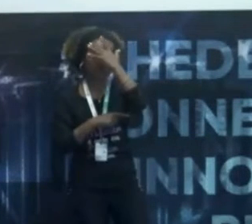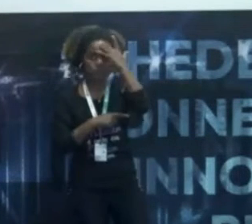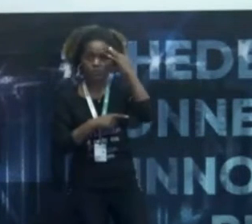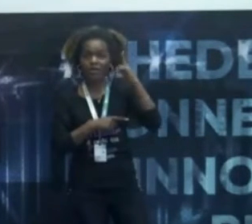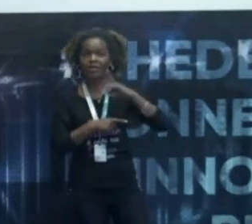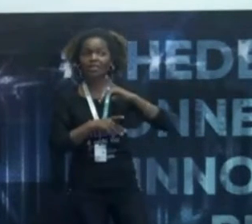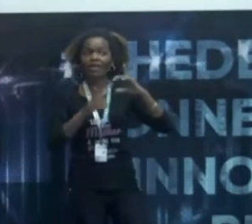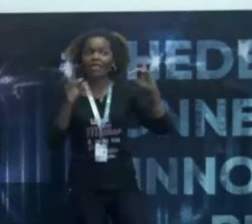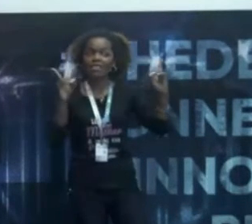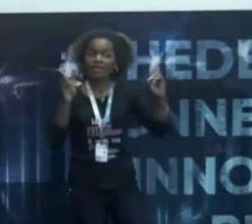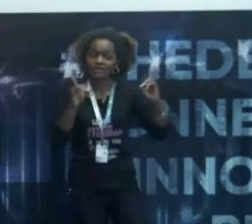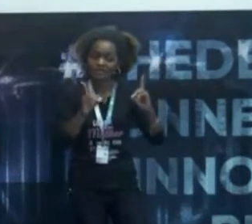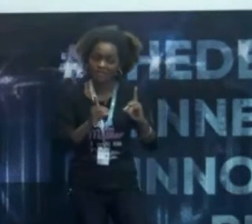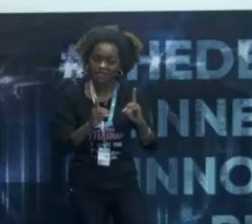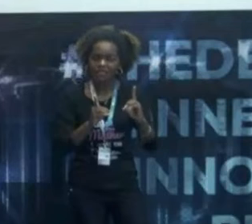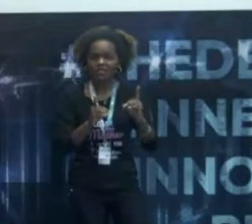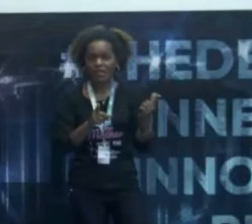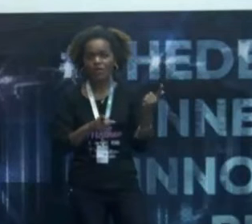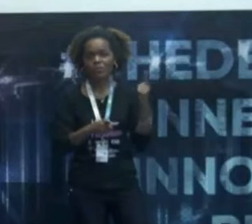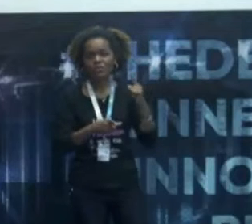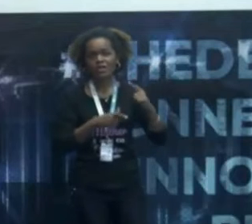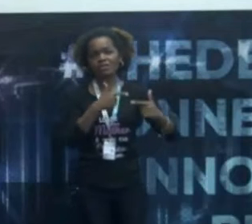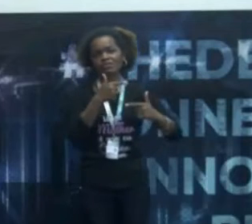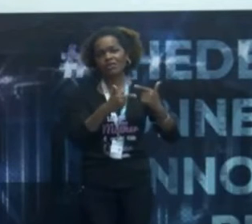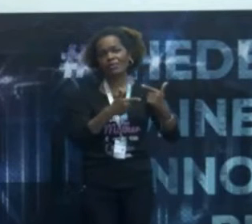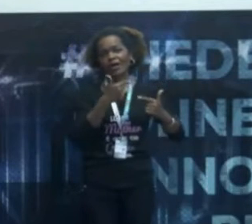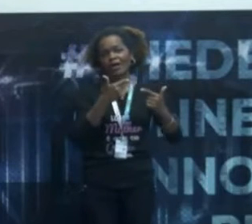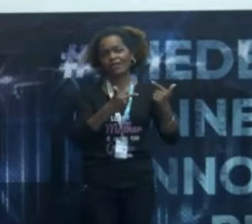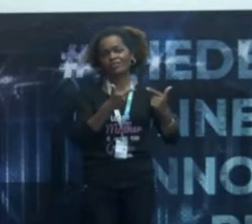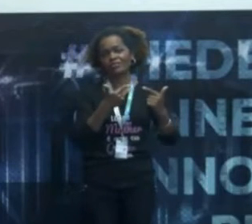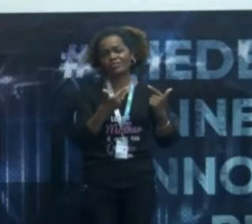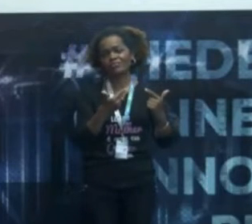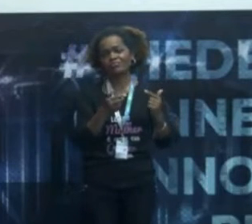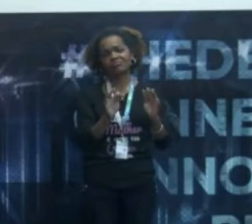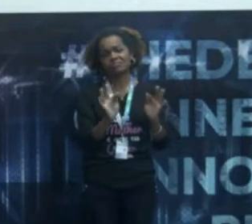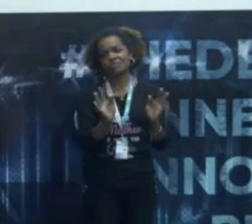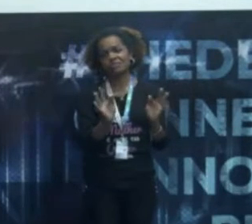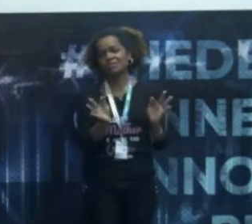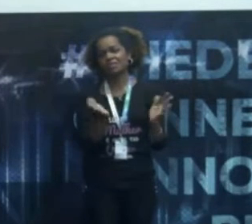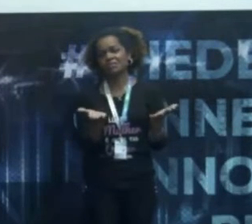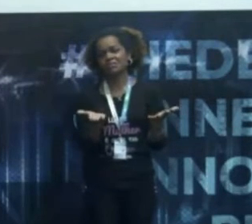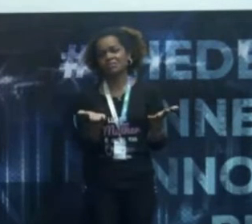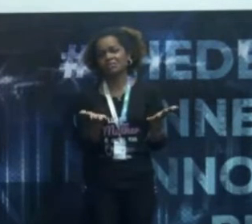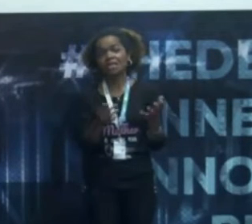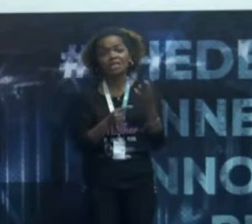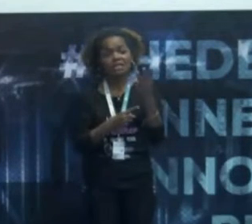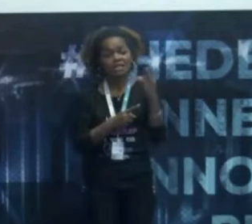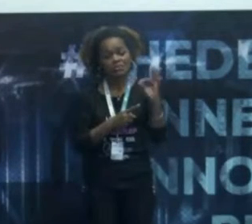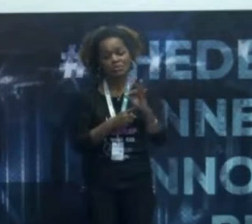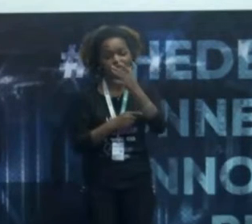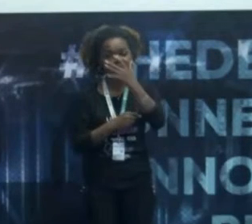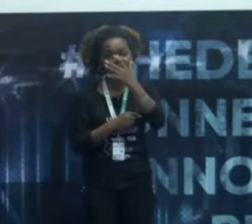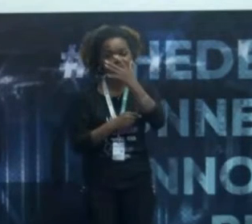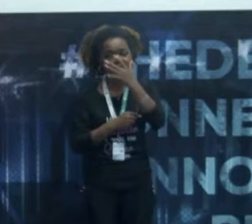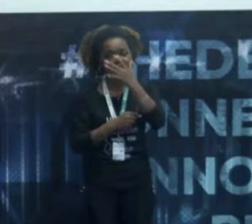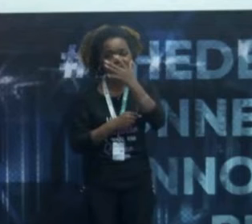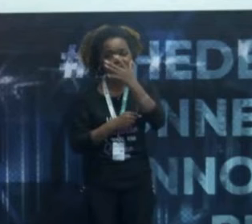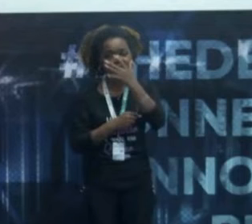algum emprego formal. Apenas 3% das pessoas com deficiência conseguem um emprego de